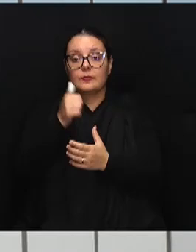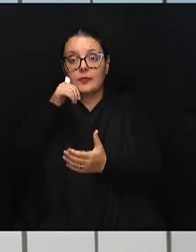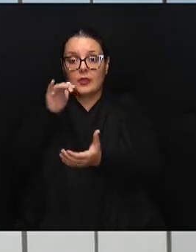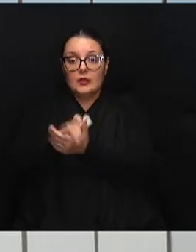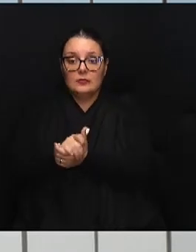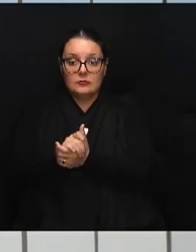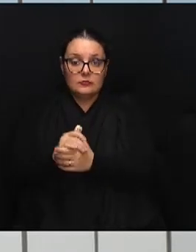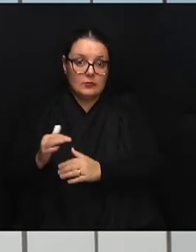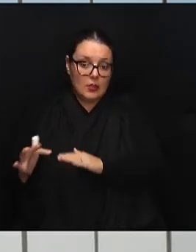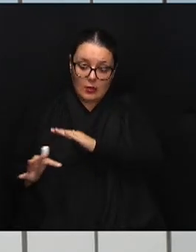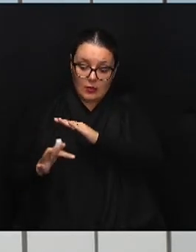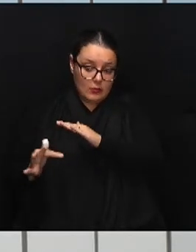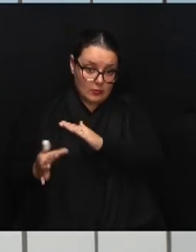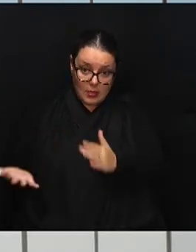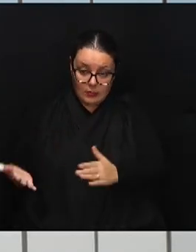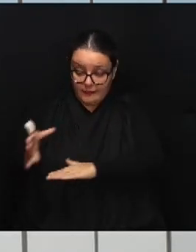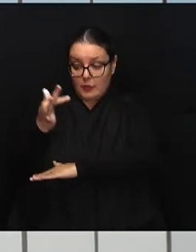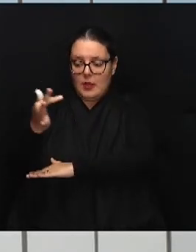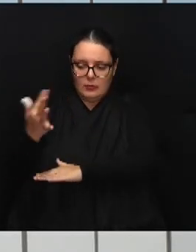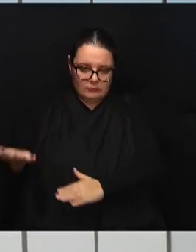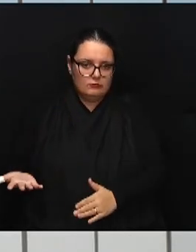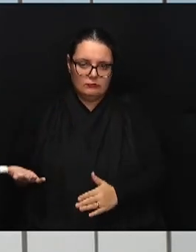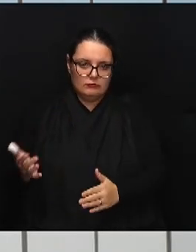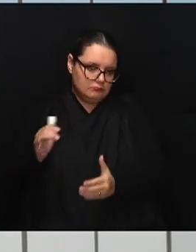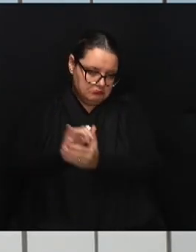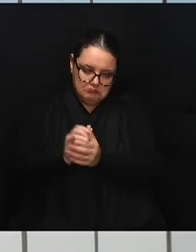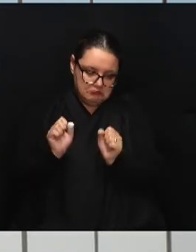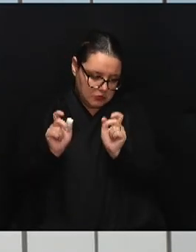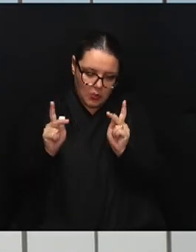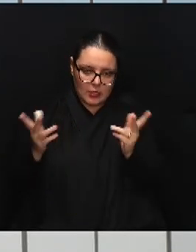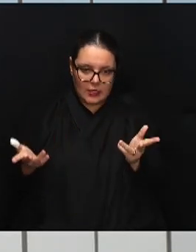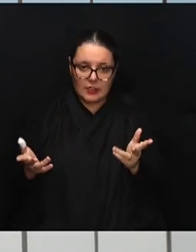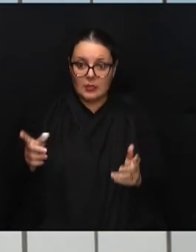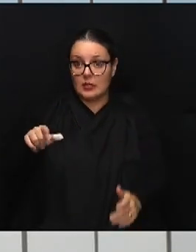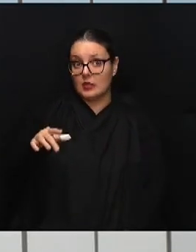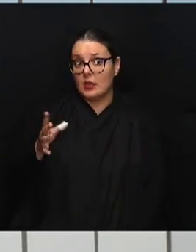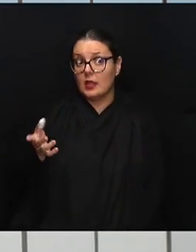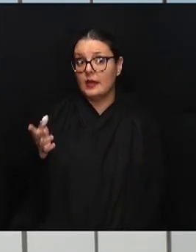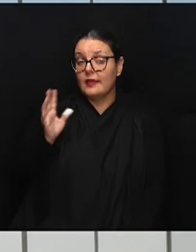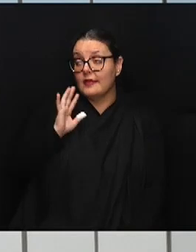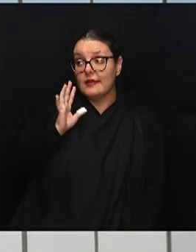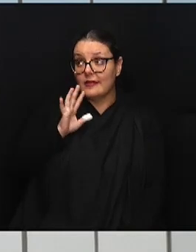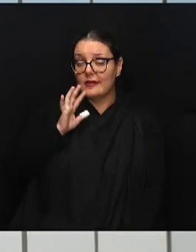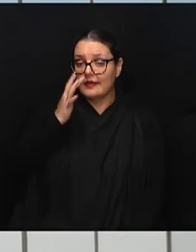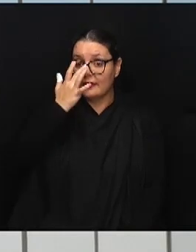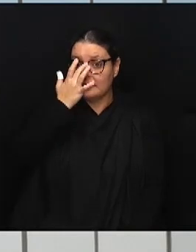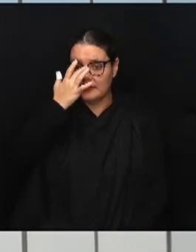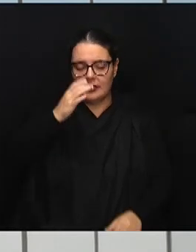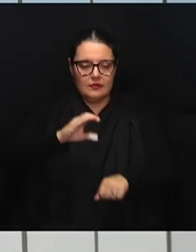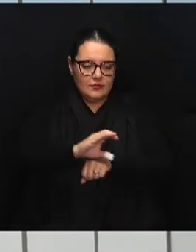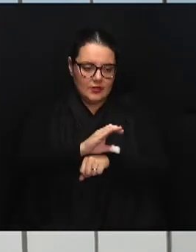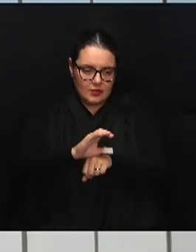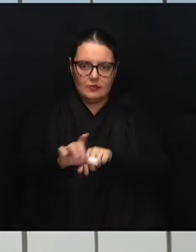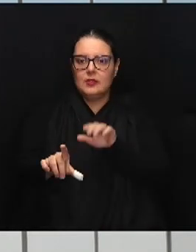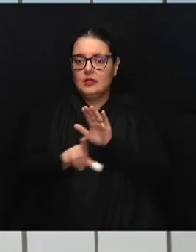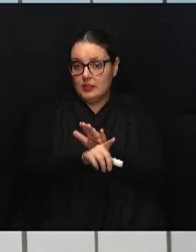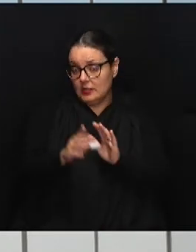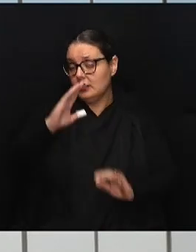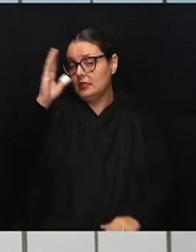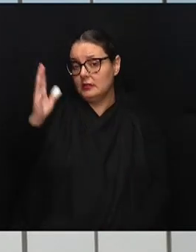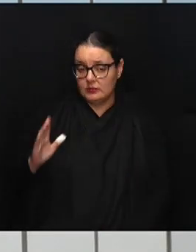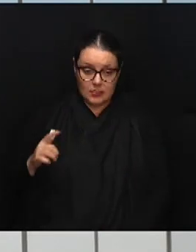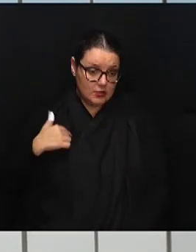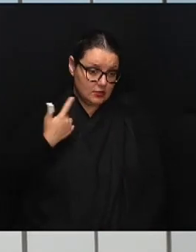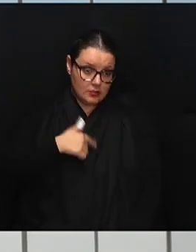né? E tudo bem, né? É até engraçado, porque pela Constituição, pela legislação brasileira, nós